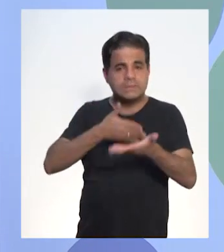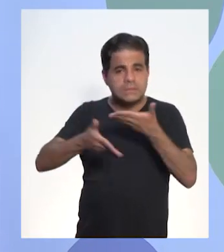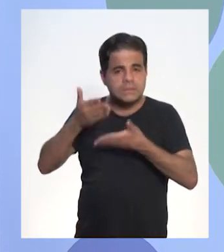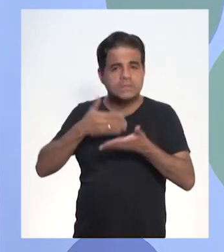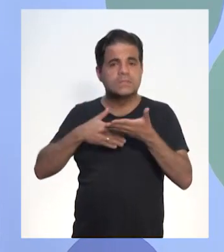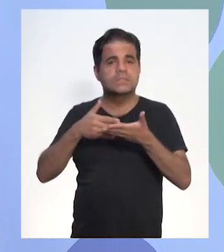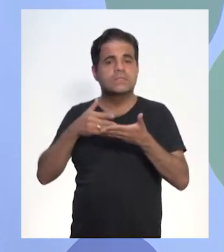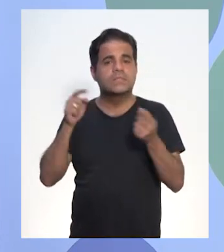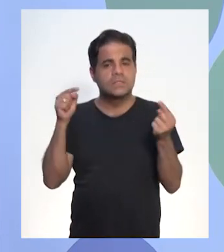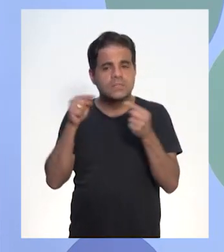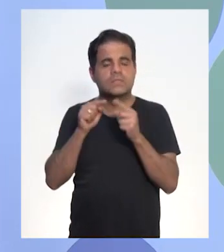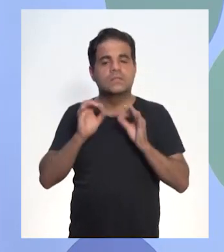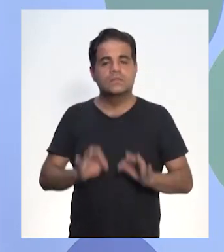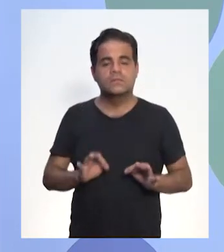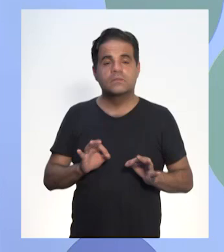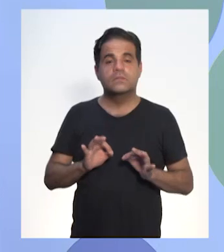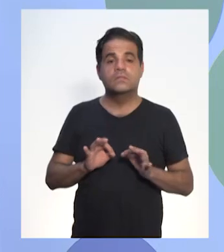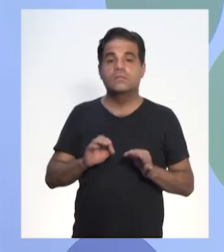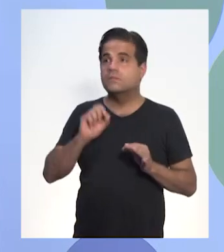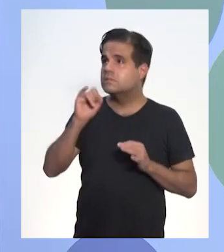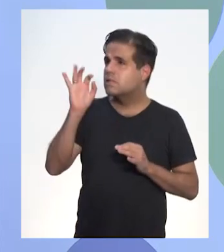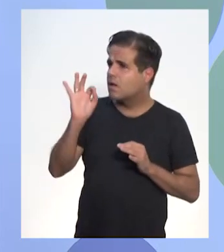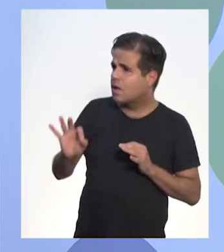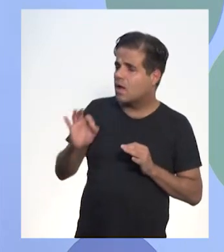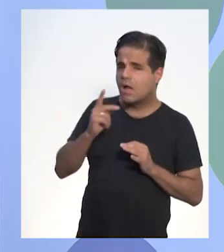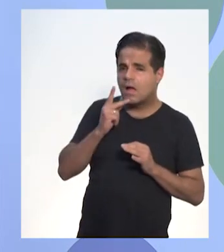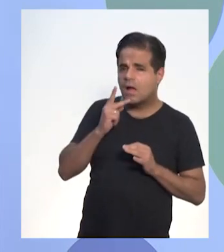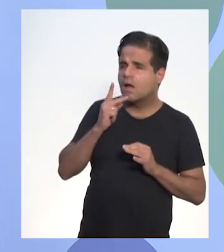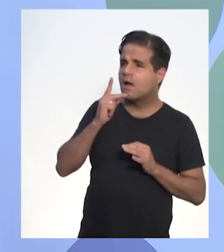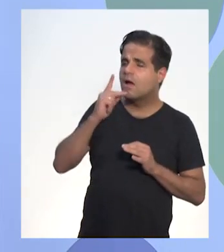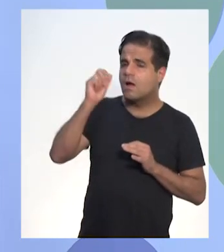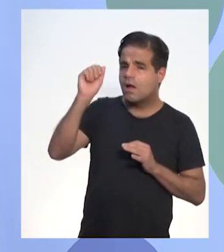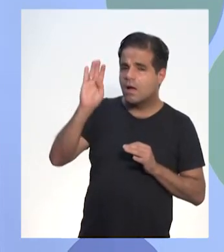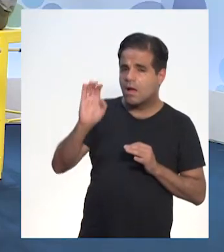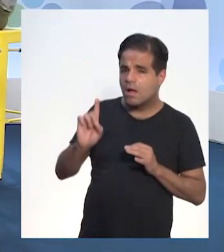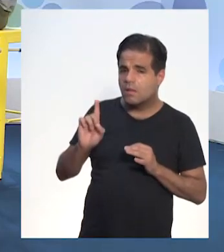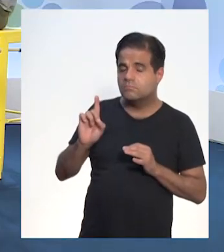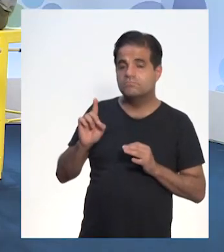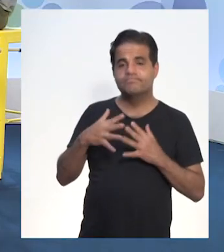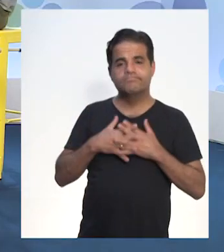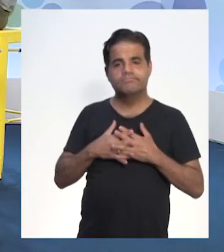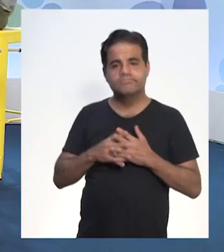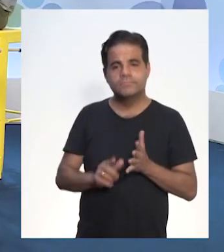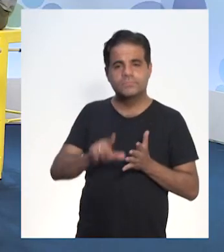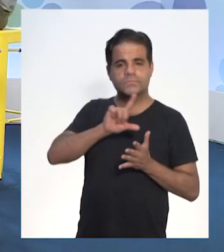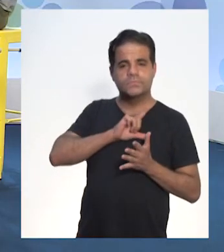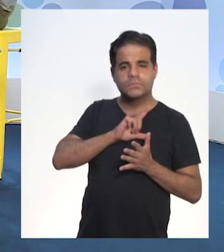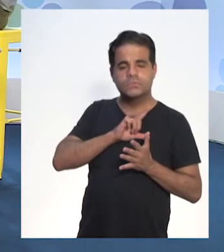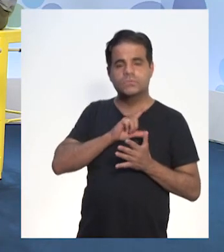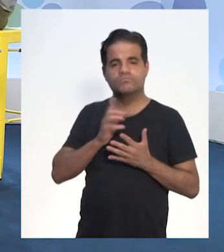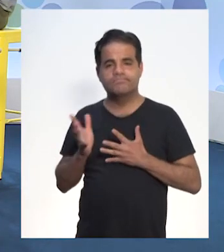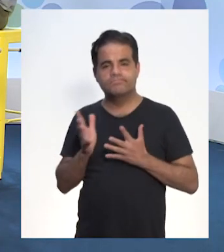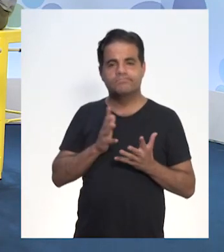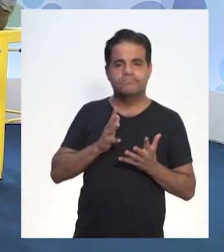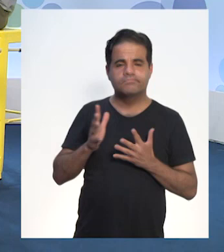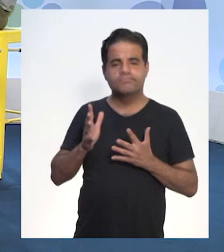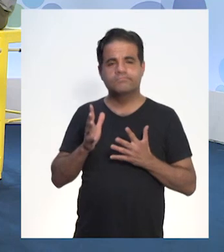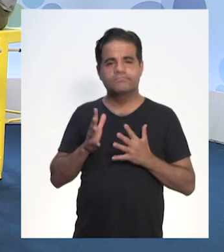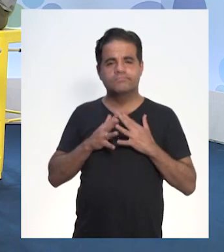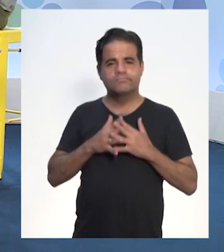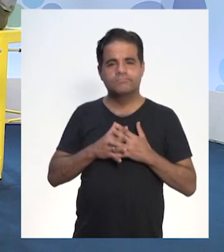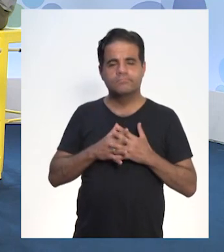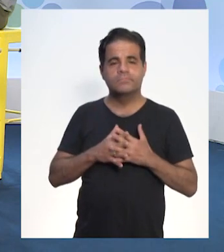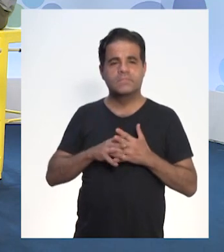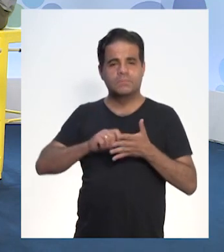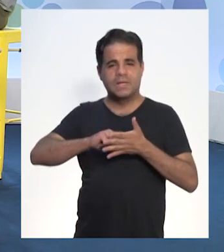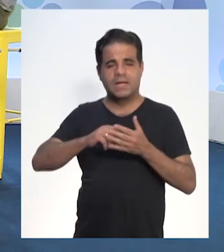tem a ver com a, né? Se é a questão que estão falando aqui. Ou com a anterior, né? É com a anterior. A gente teve então. uma trava aí no